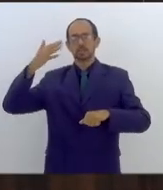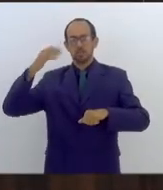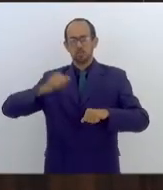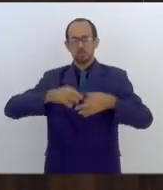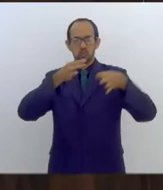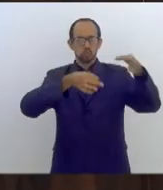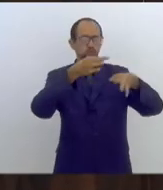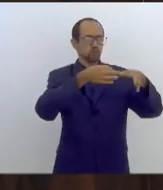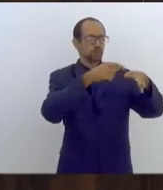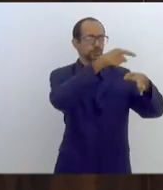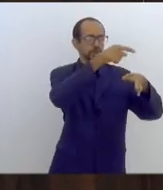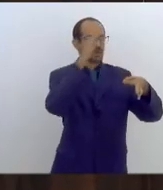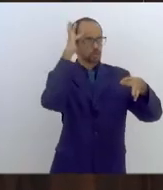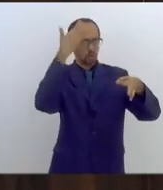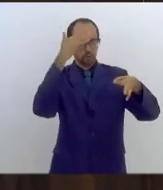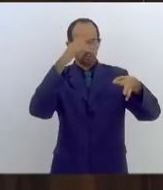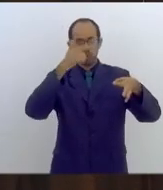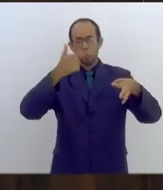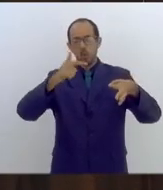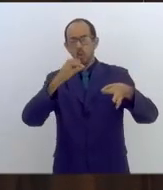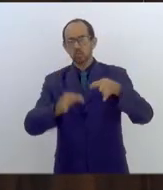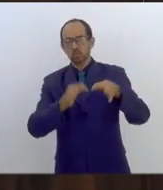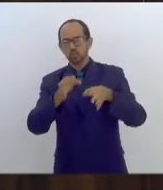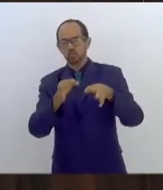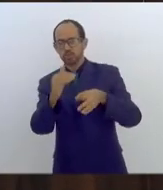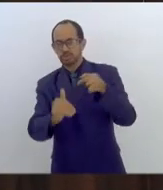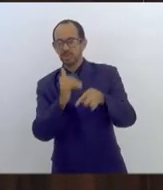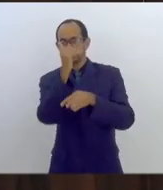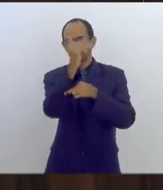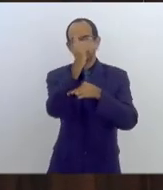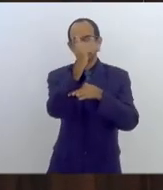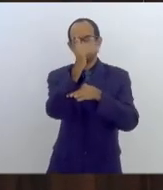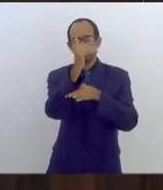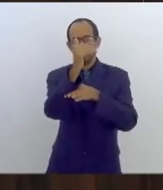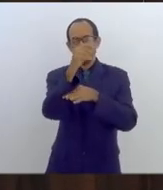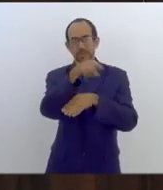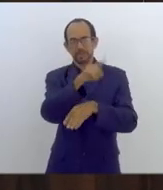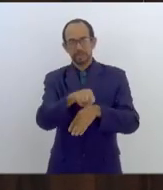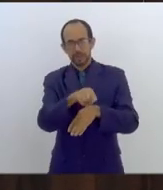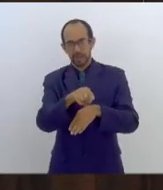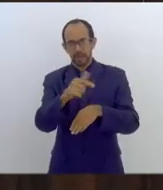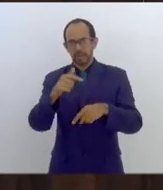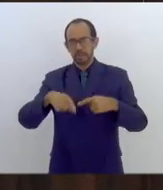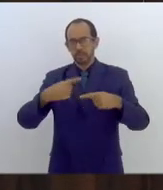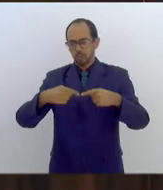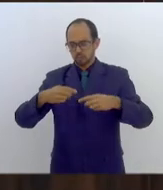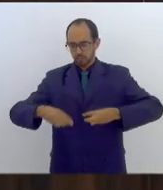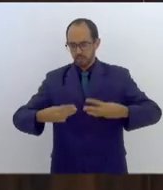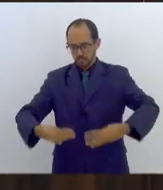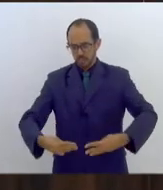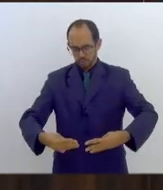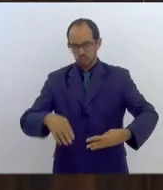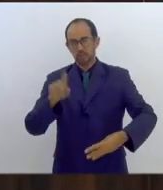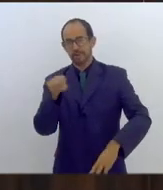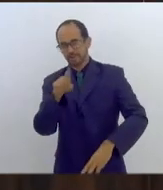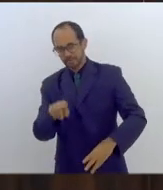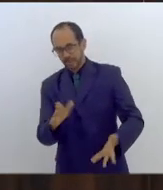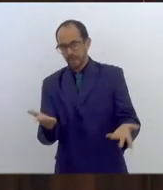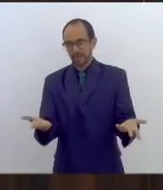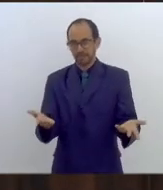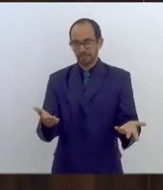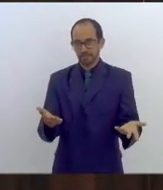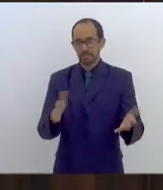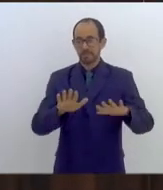juiz da uma decisão Desembargador revoga aí o juiz cumpre o ministro revoga então tô aqui para cumprimentar ministra